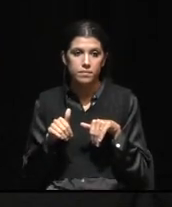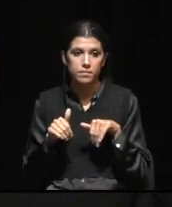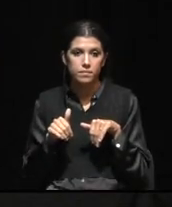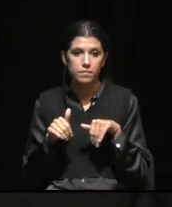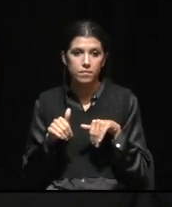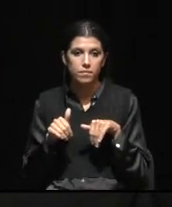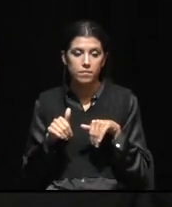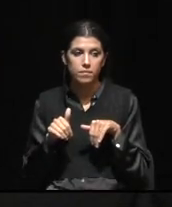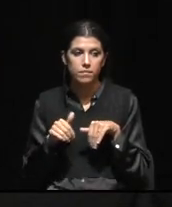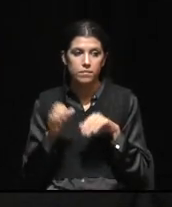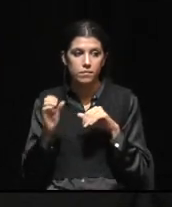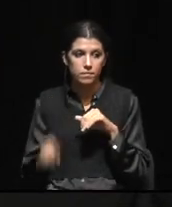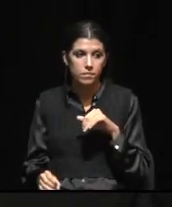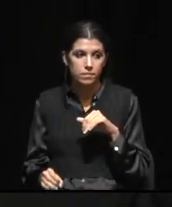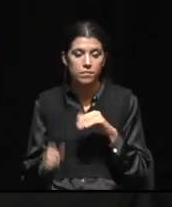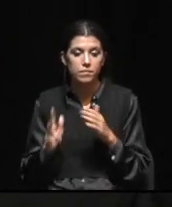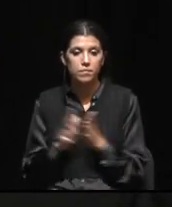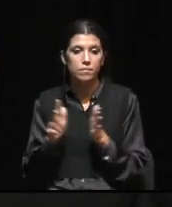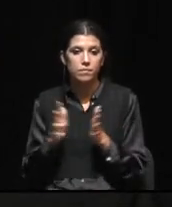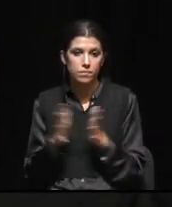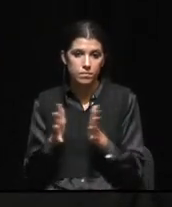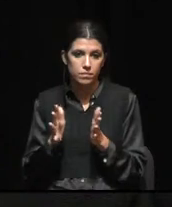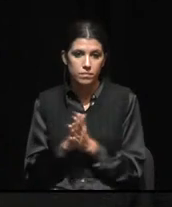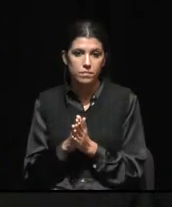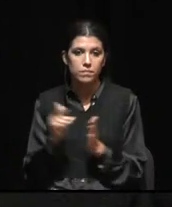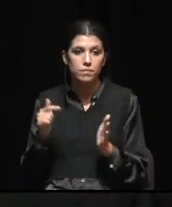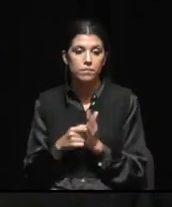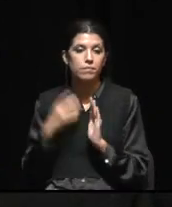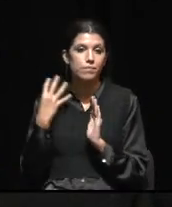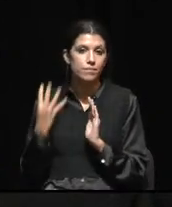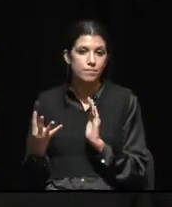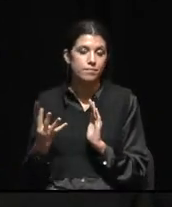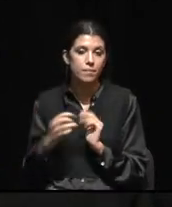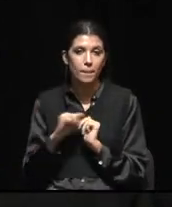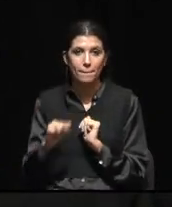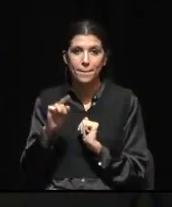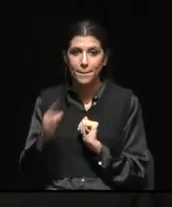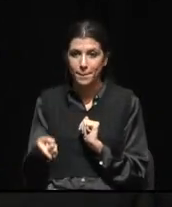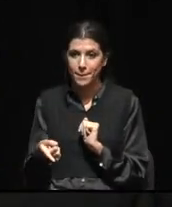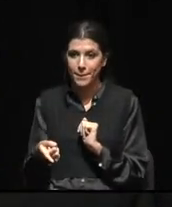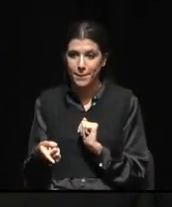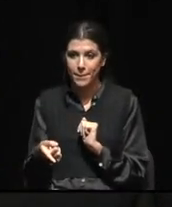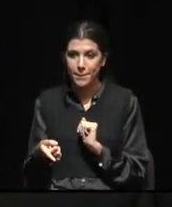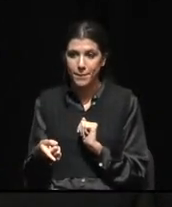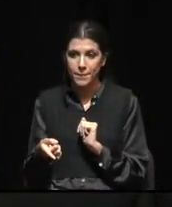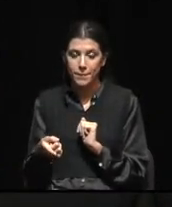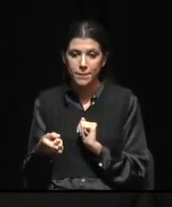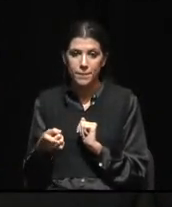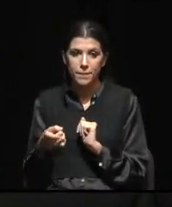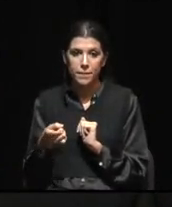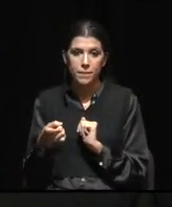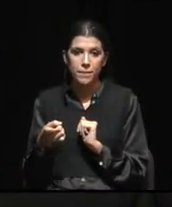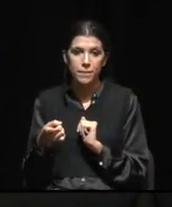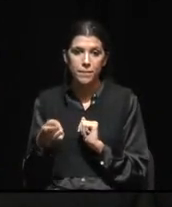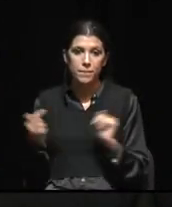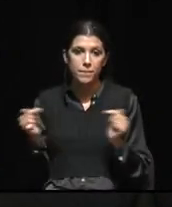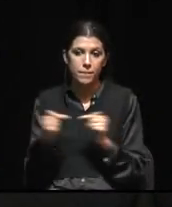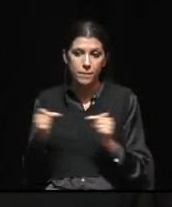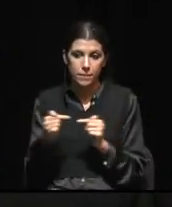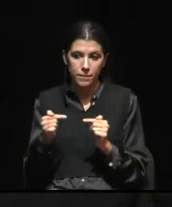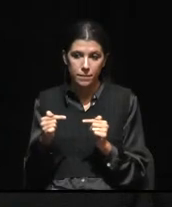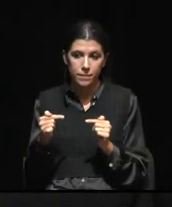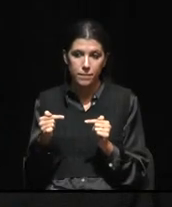abstém ninguém foi aprovado por maioria ponto 4at quem Vota contra